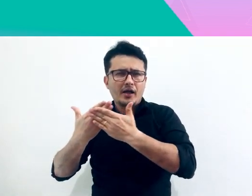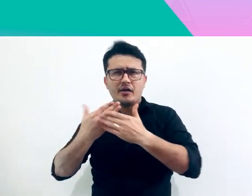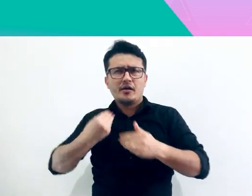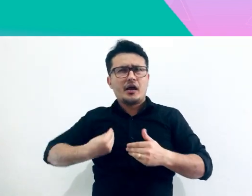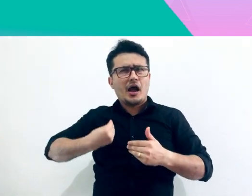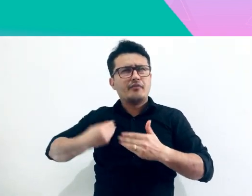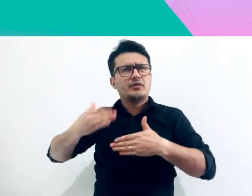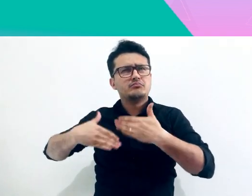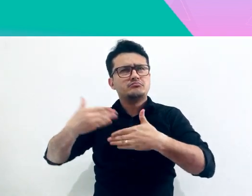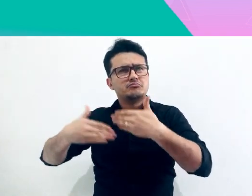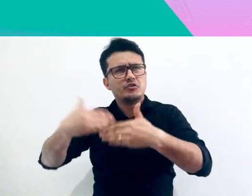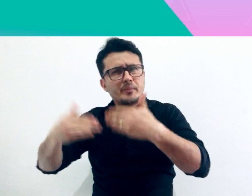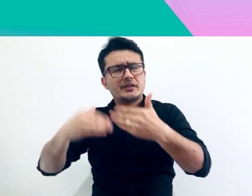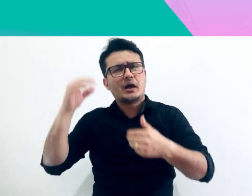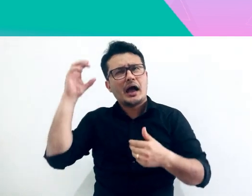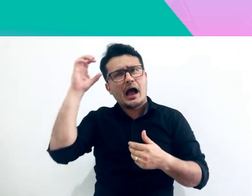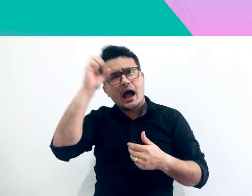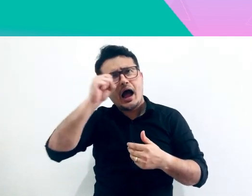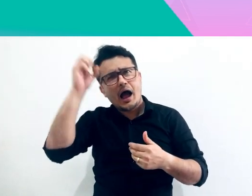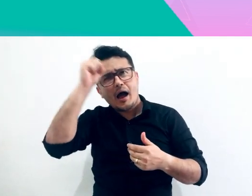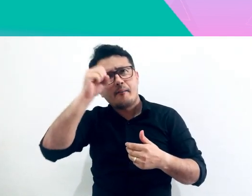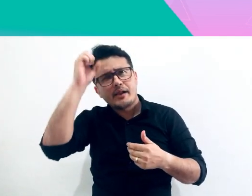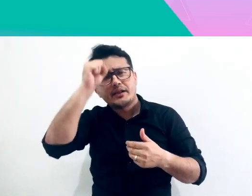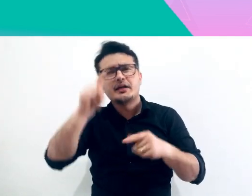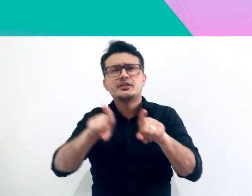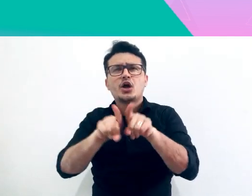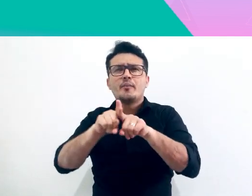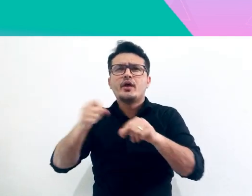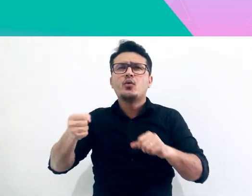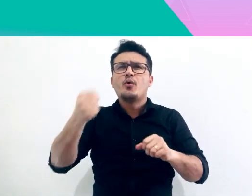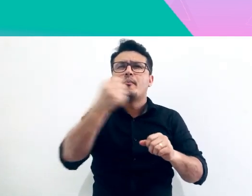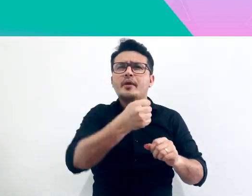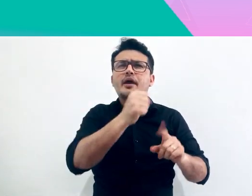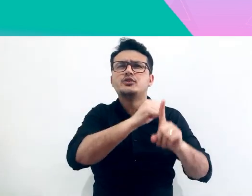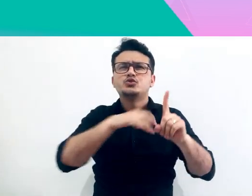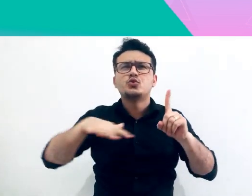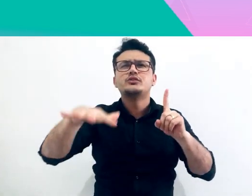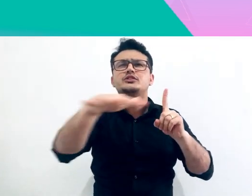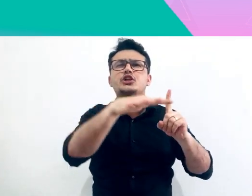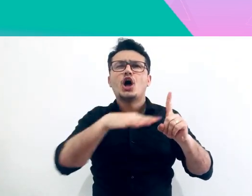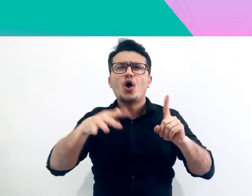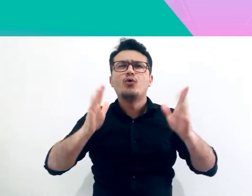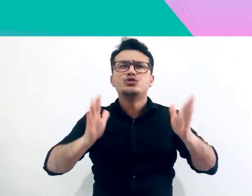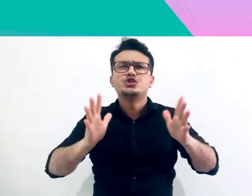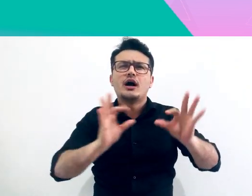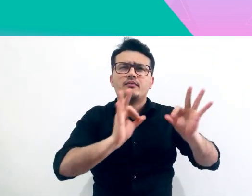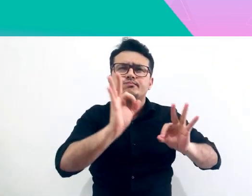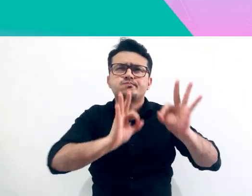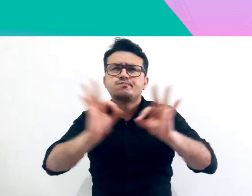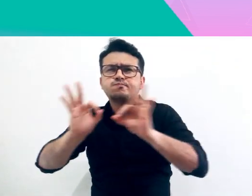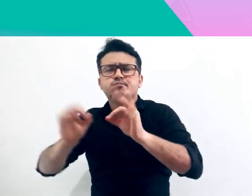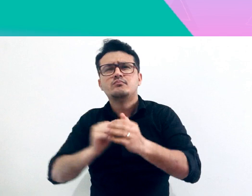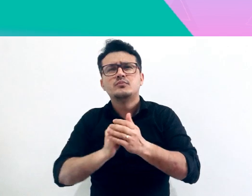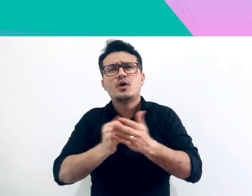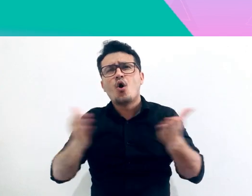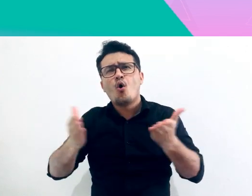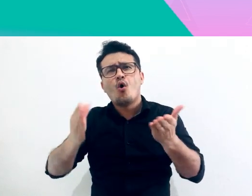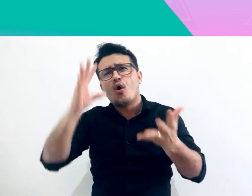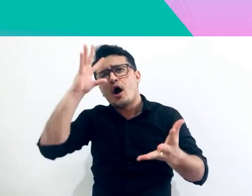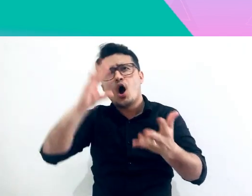vista da inclusão escolar. Como a vida é movimento e aprendizado, até mesmo o modelo social já foi